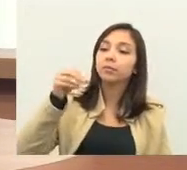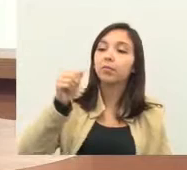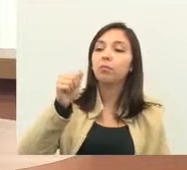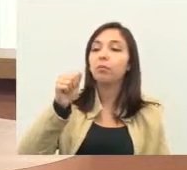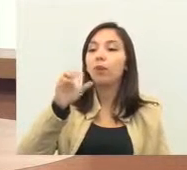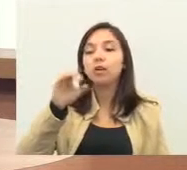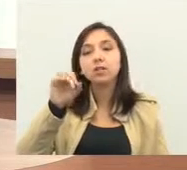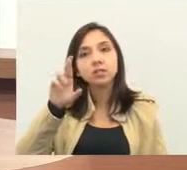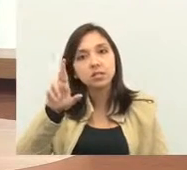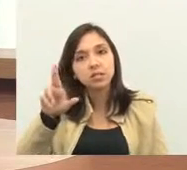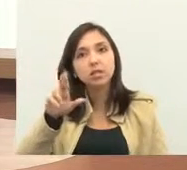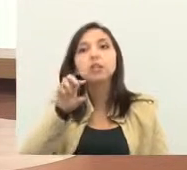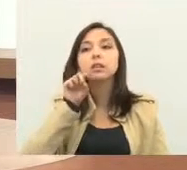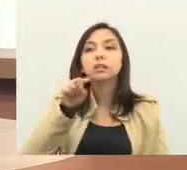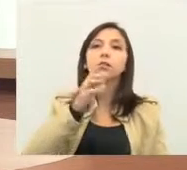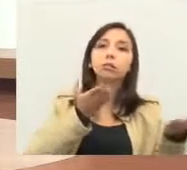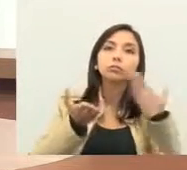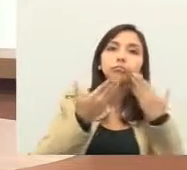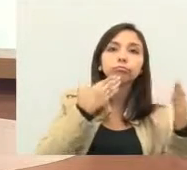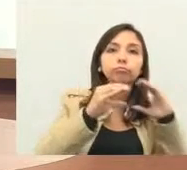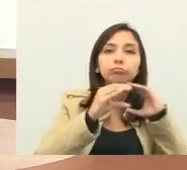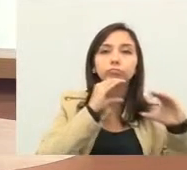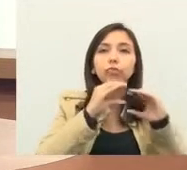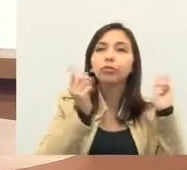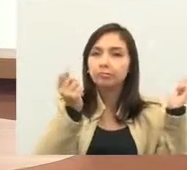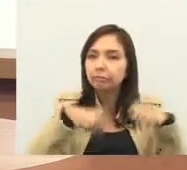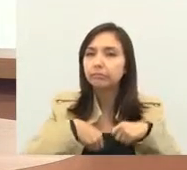pessoa do diálogo, uma pessoa que se mostra